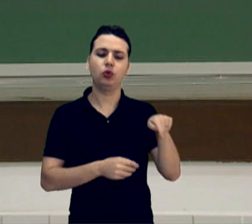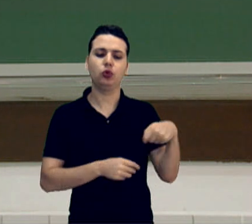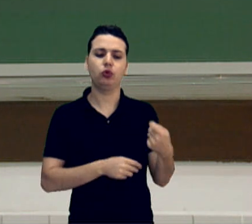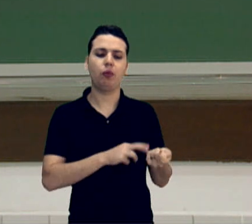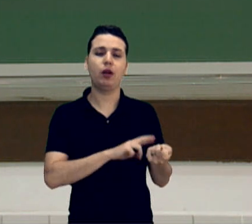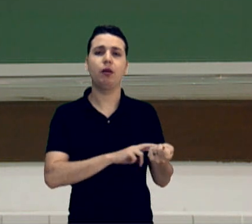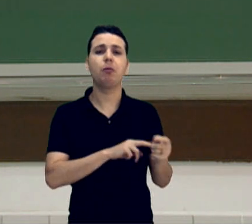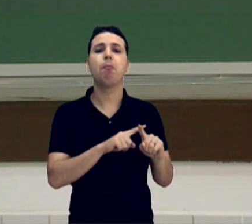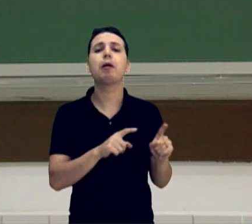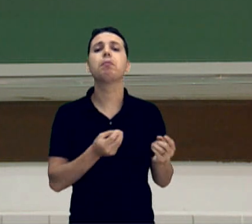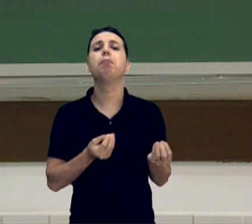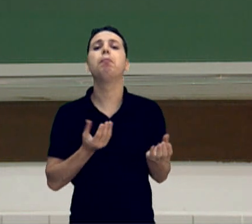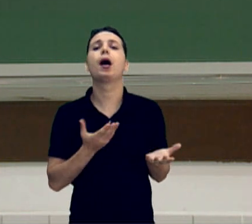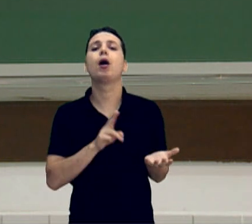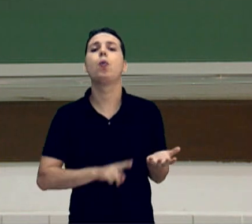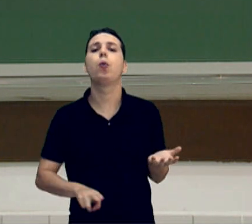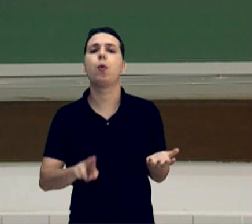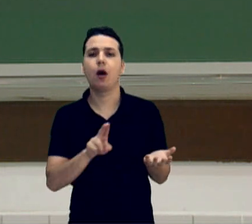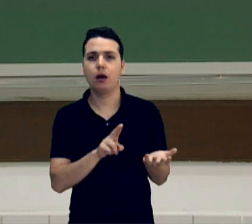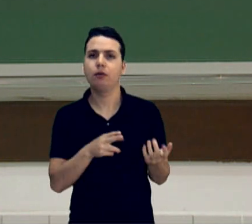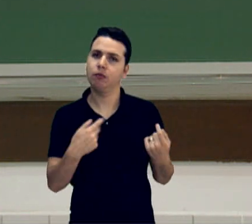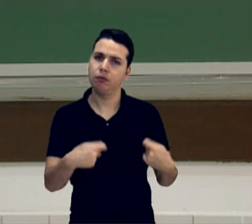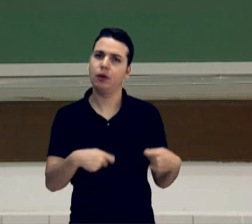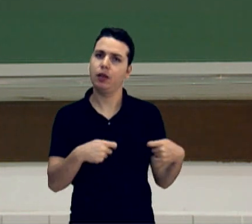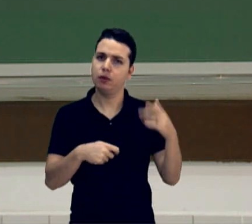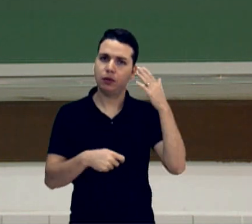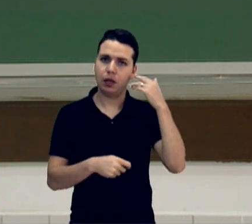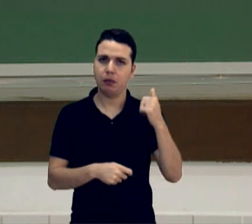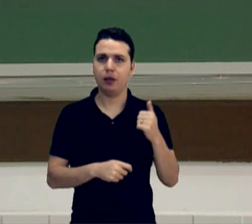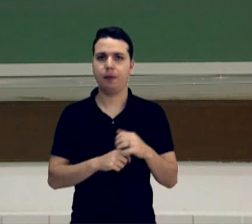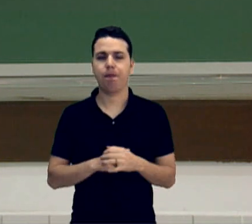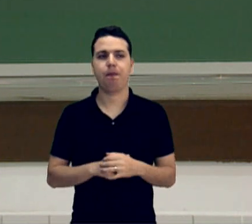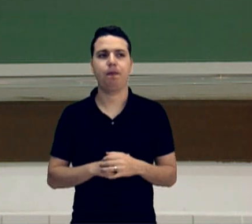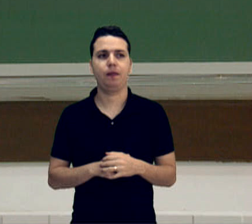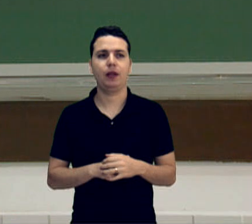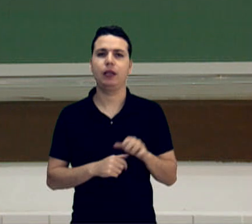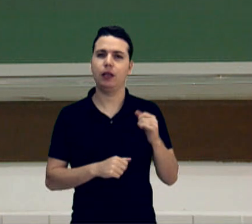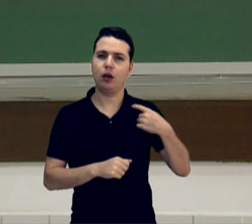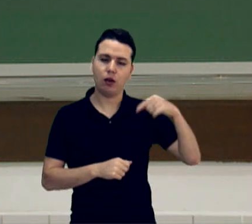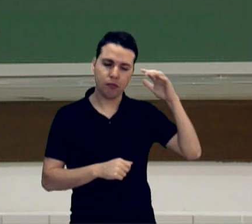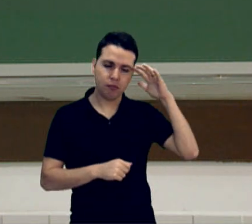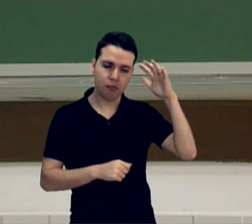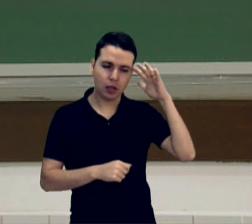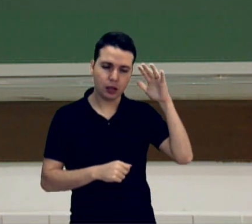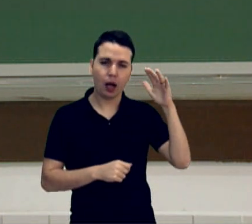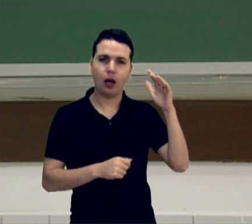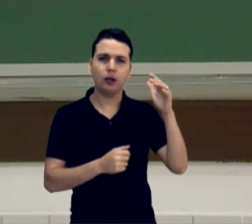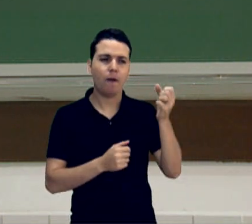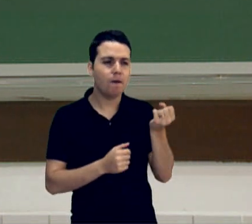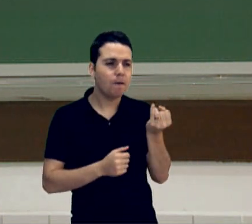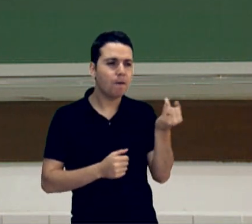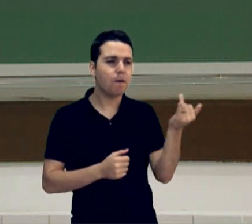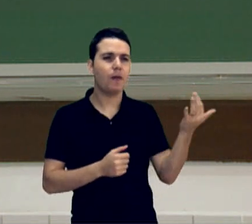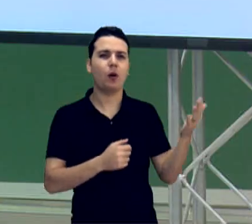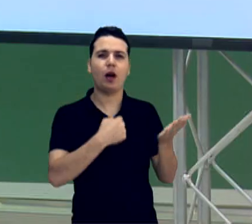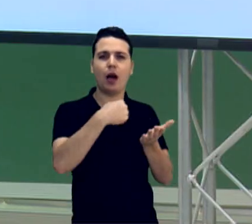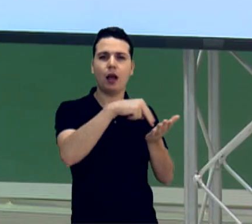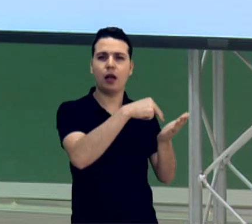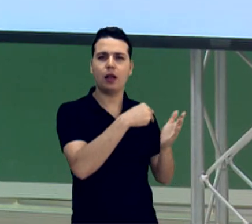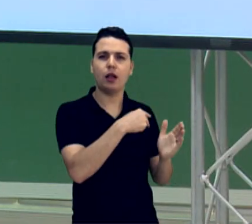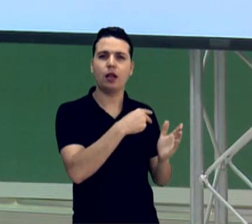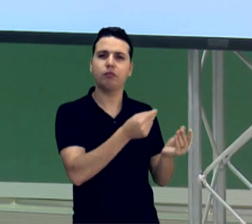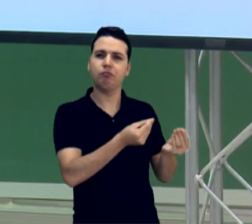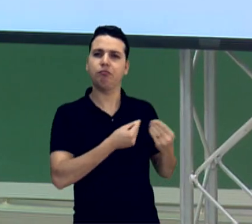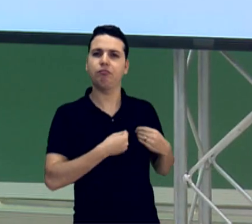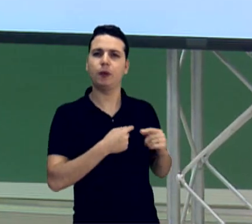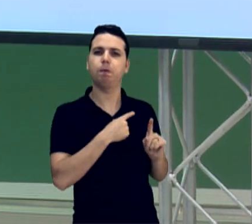gente não sabe para que ele serve, né? Então, se a gente pensar bem, quanta coisa que a dança contribui, né, para a nossa